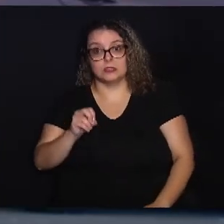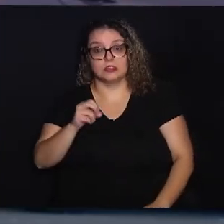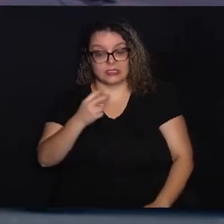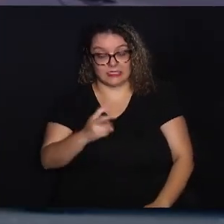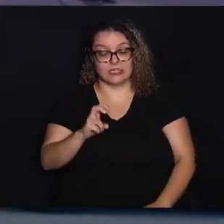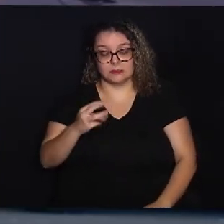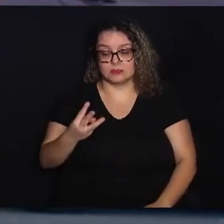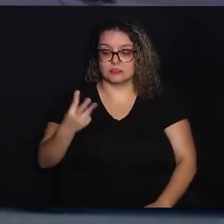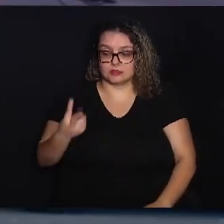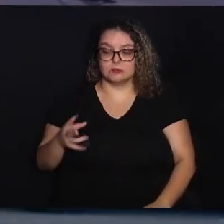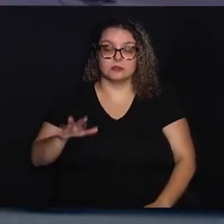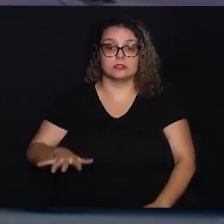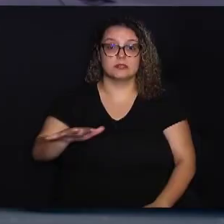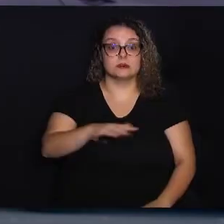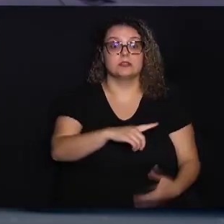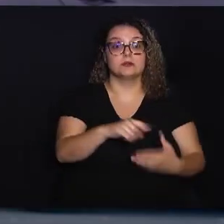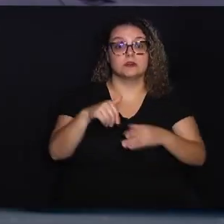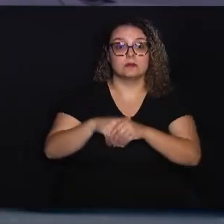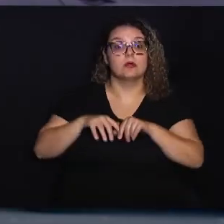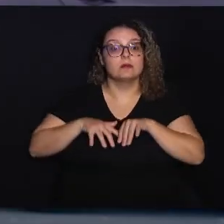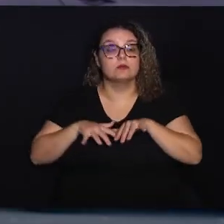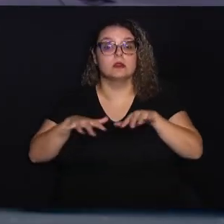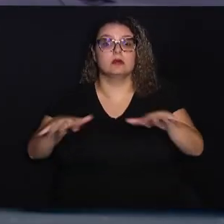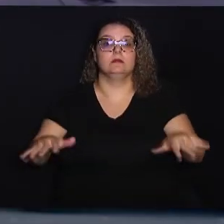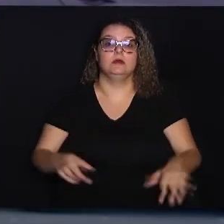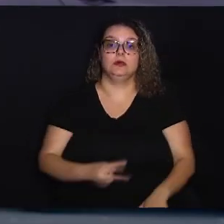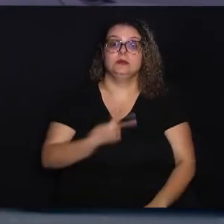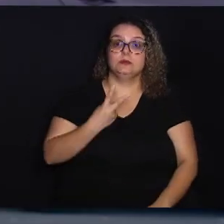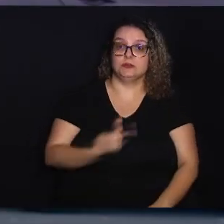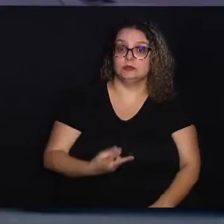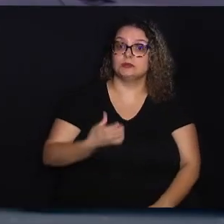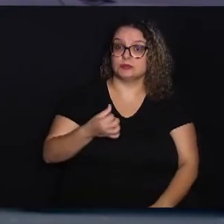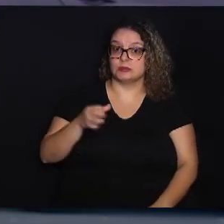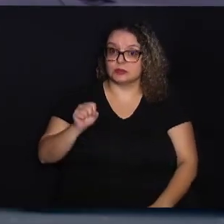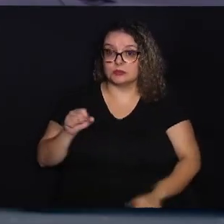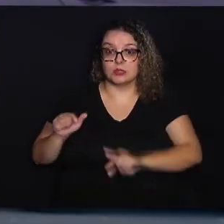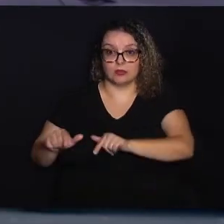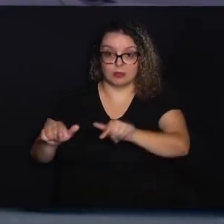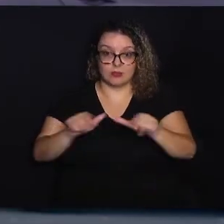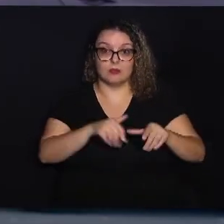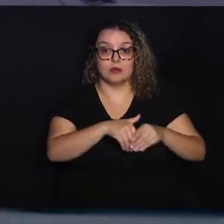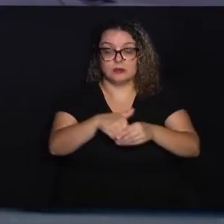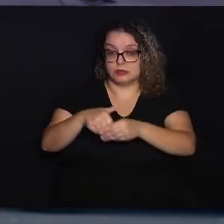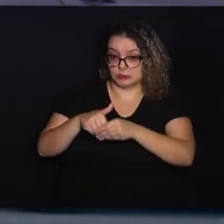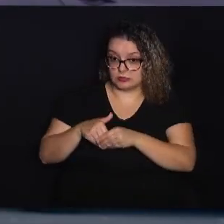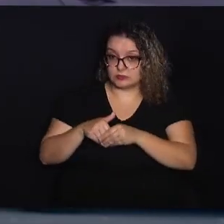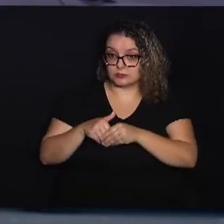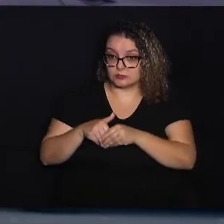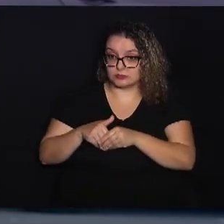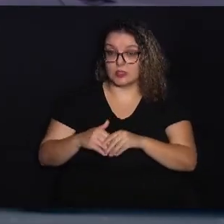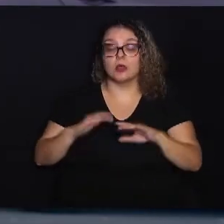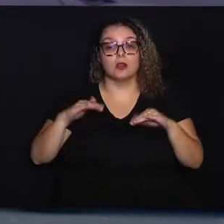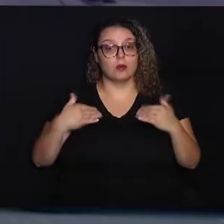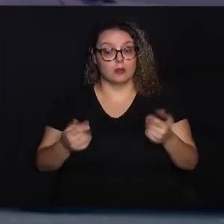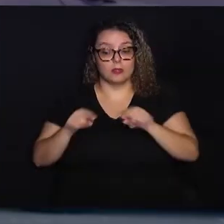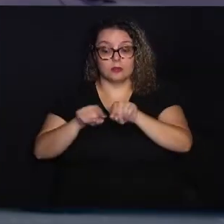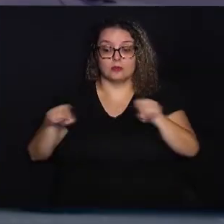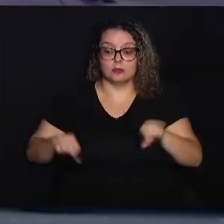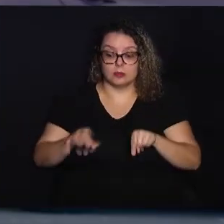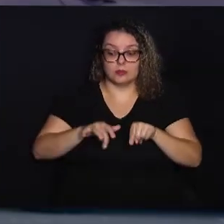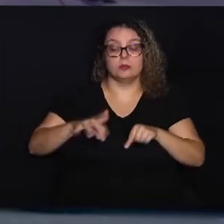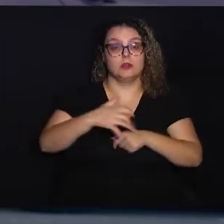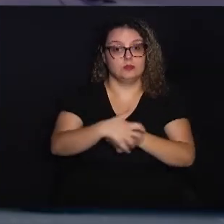2.532 sessões eleitorais espalhadas pelos 268 locais de votação. Desde que a urna eletrônica